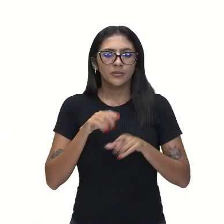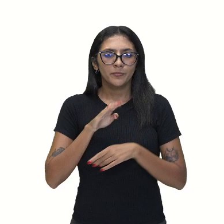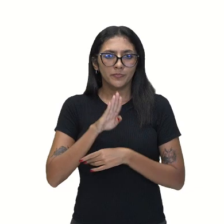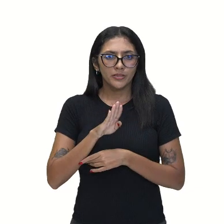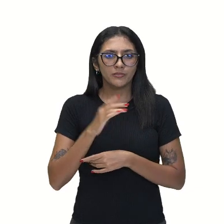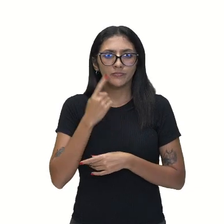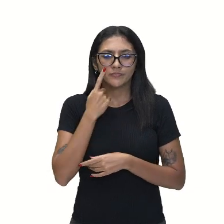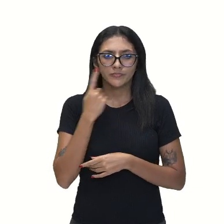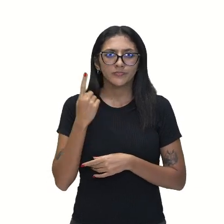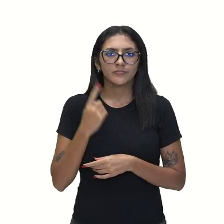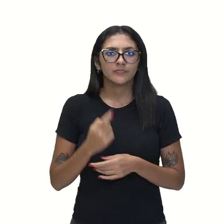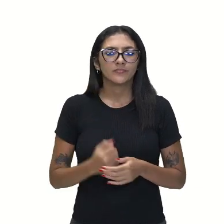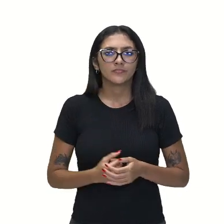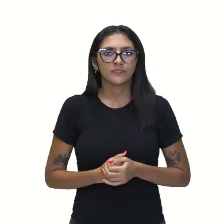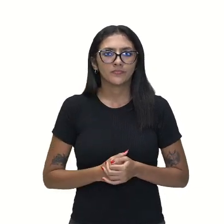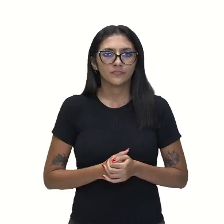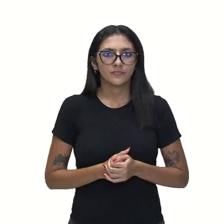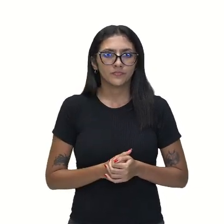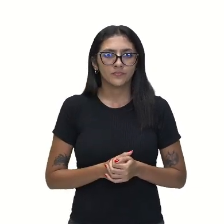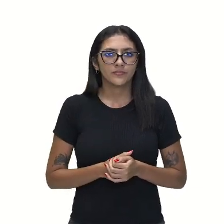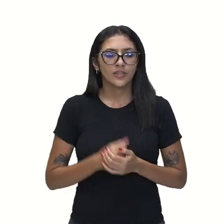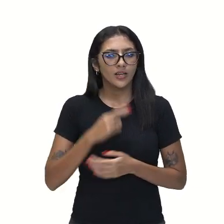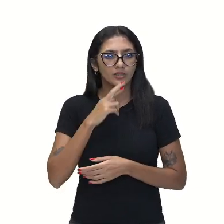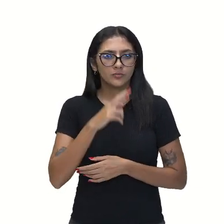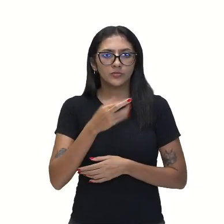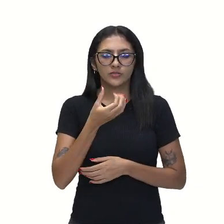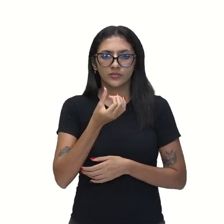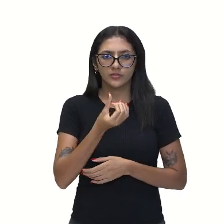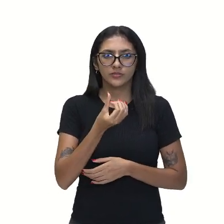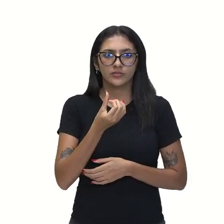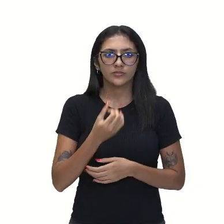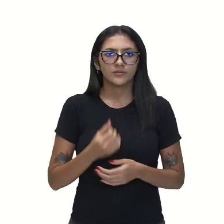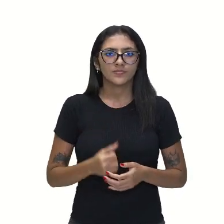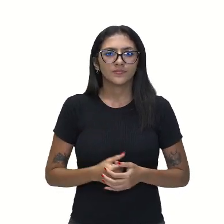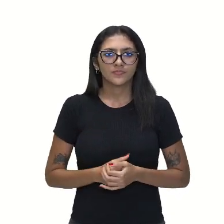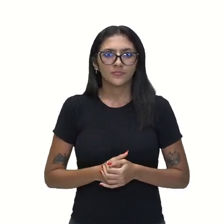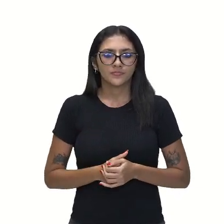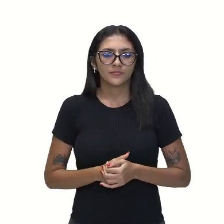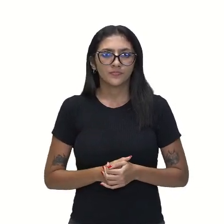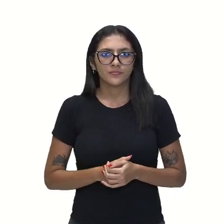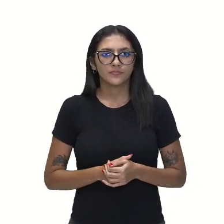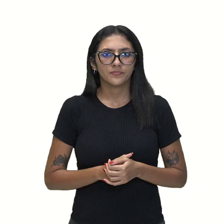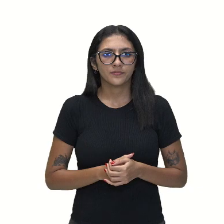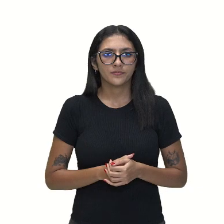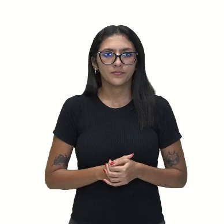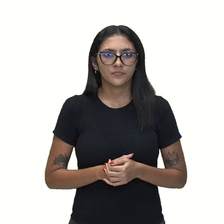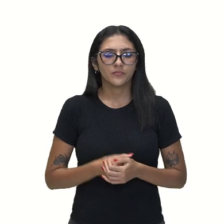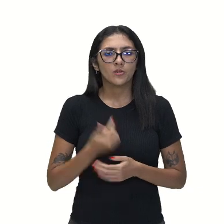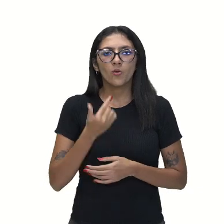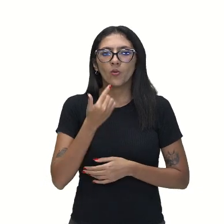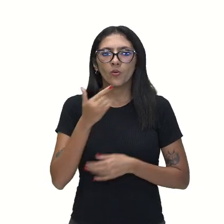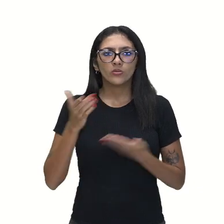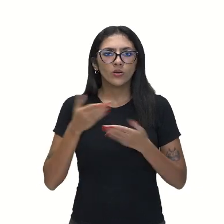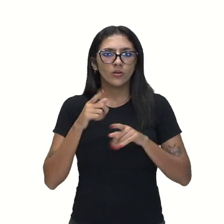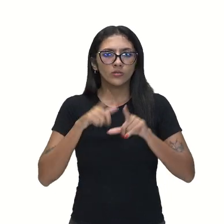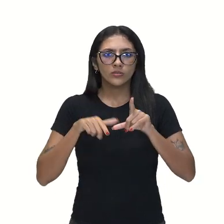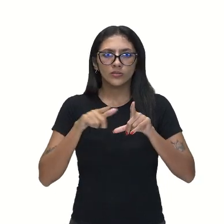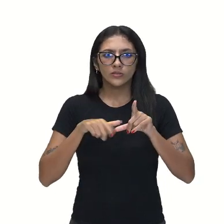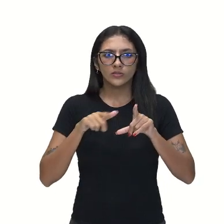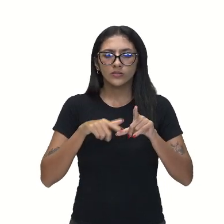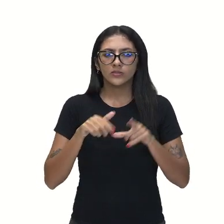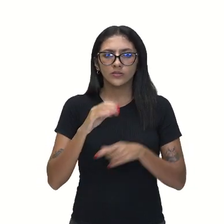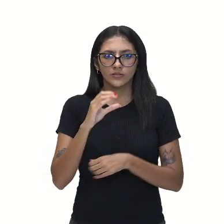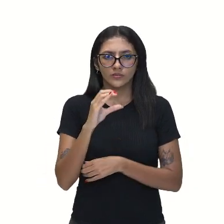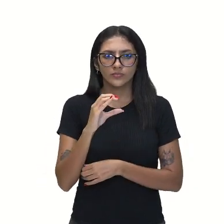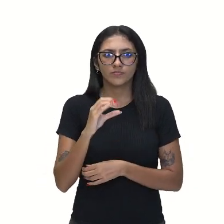o logaritmo aqui no caso, né, é igual a 6. Ok? Vamos para o próximo agora. Eu